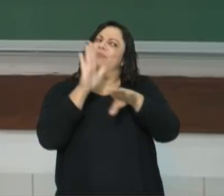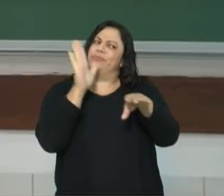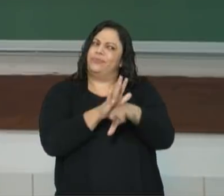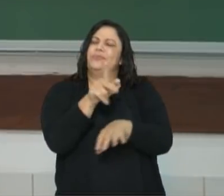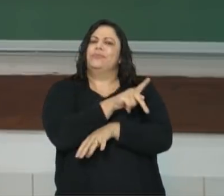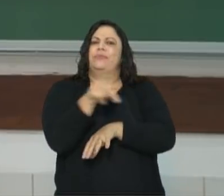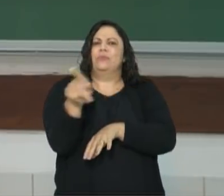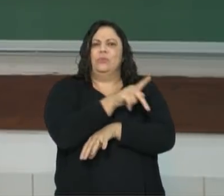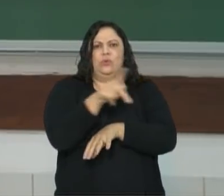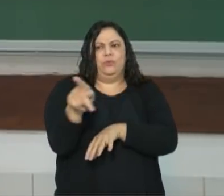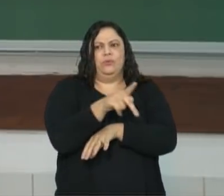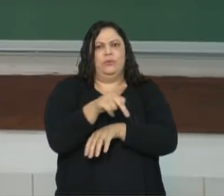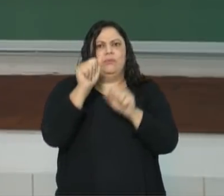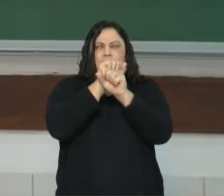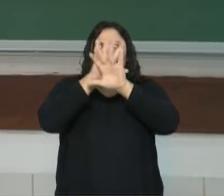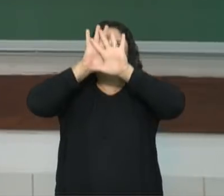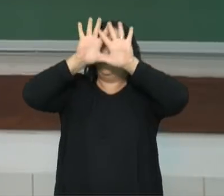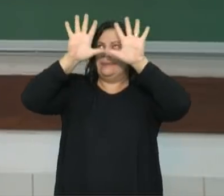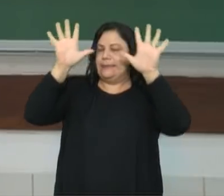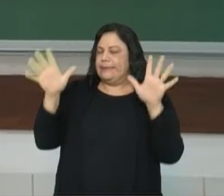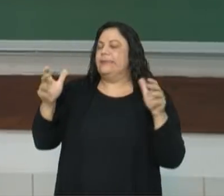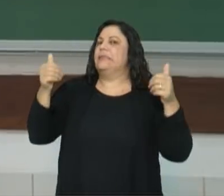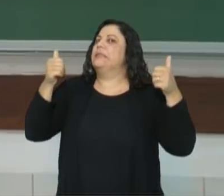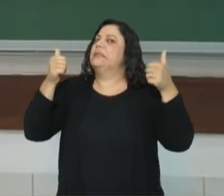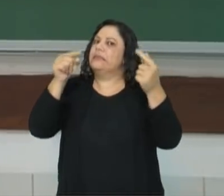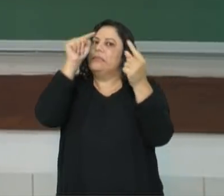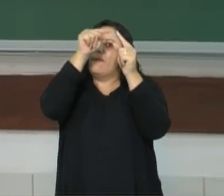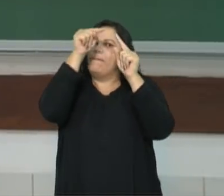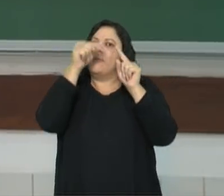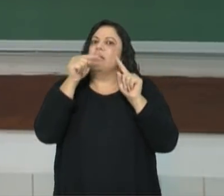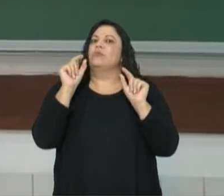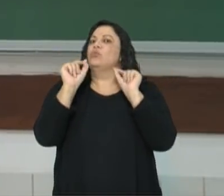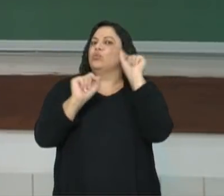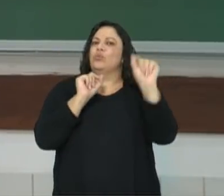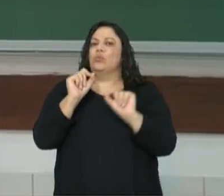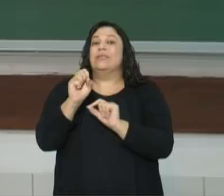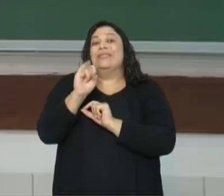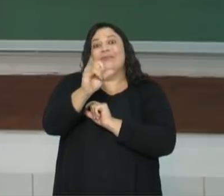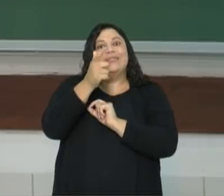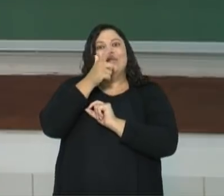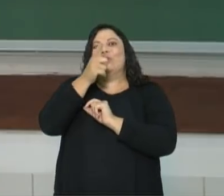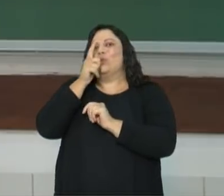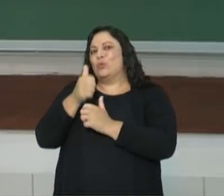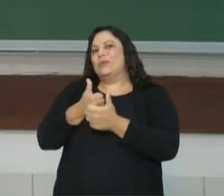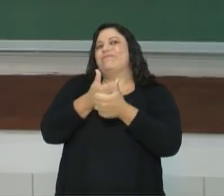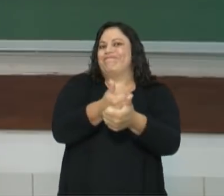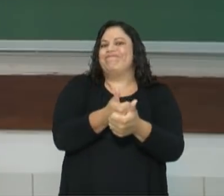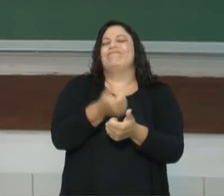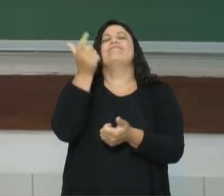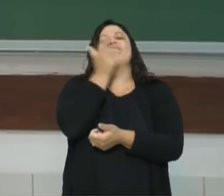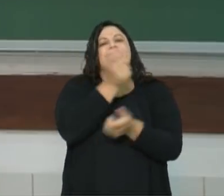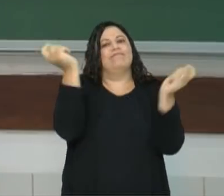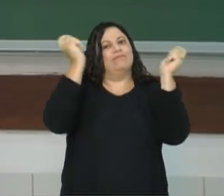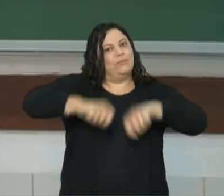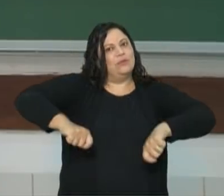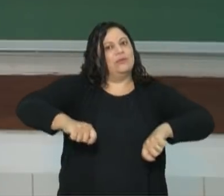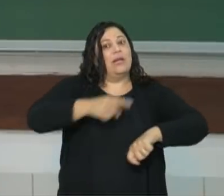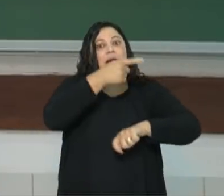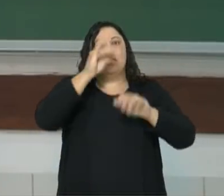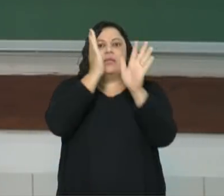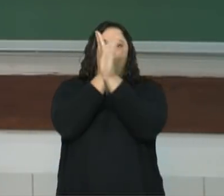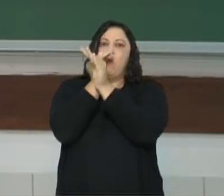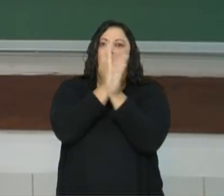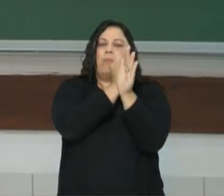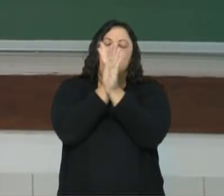professor para você esclarecer todos os pontos, caso você não consiga acompanhar. Mas é possível acompanhar pela aula. Vamos lá, não se distraia,